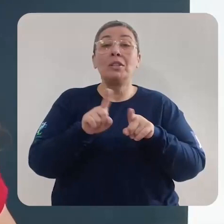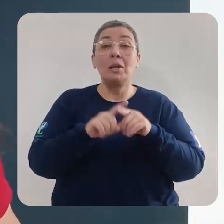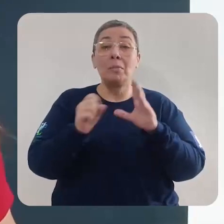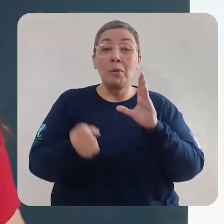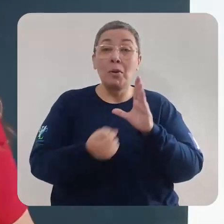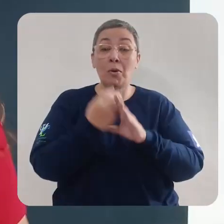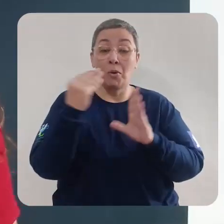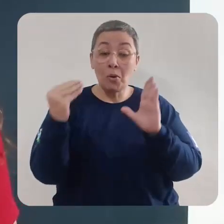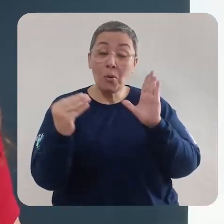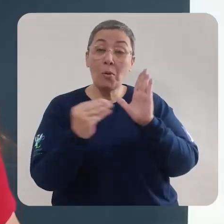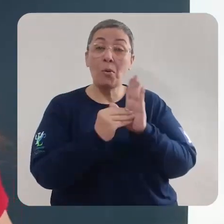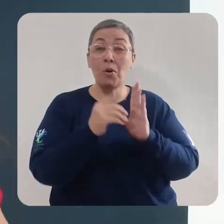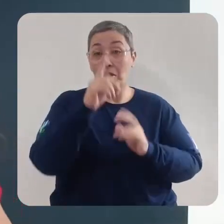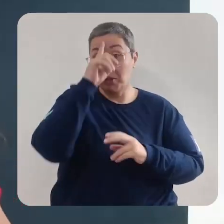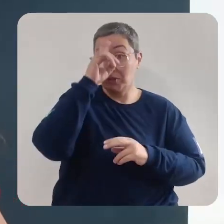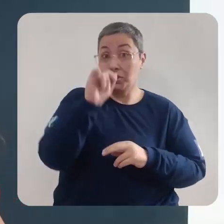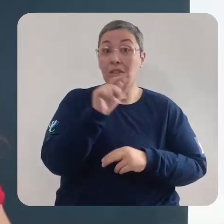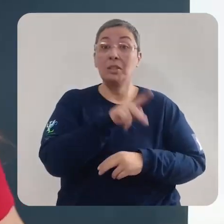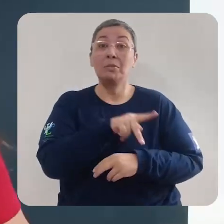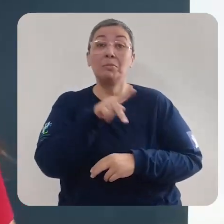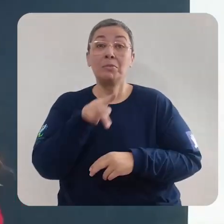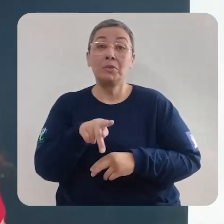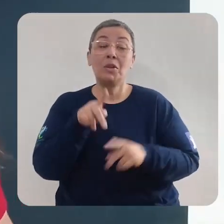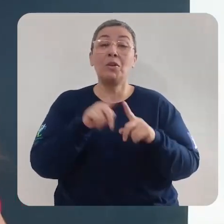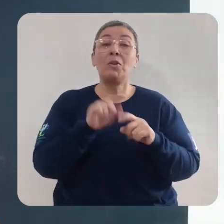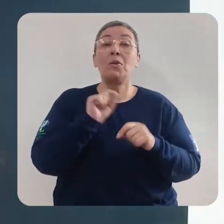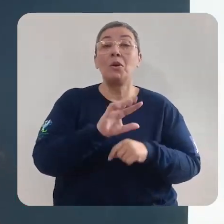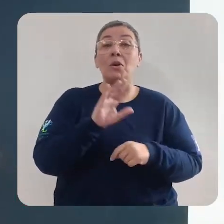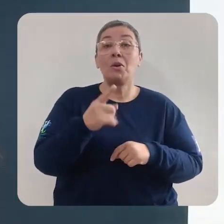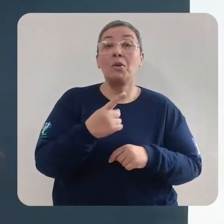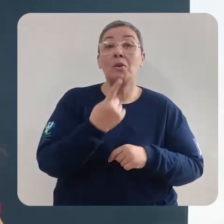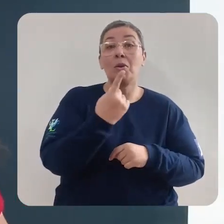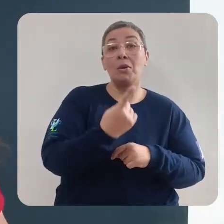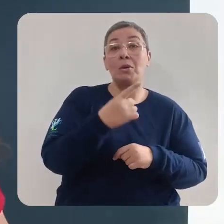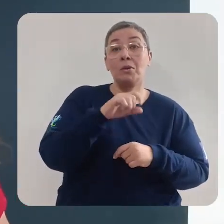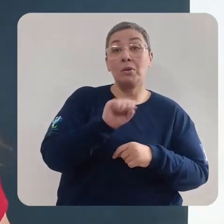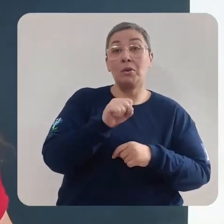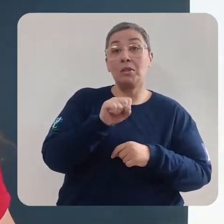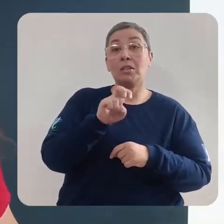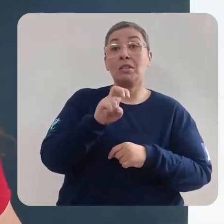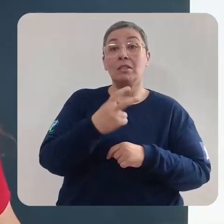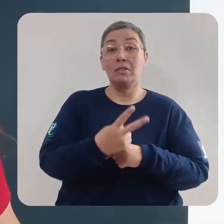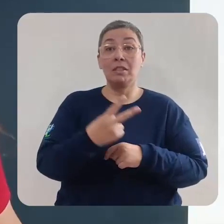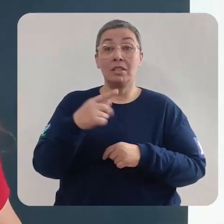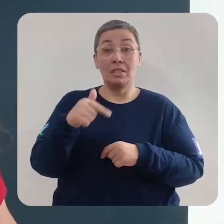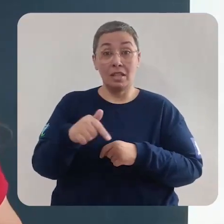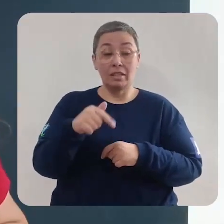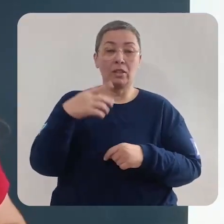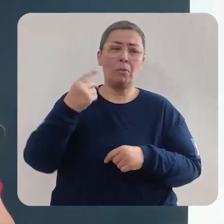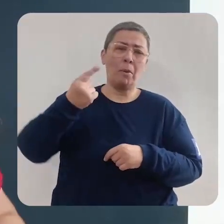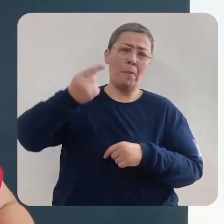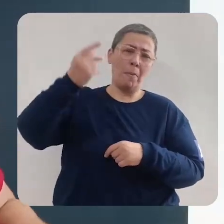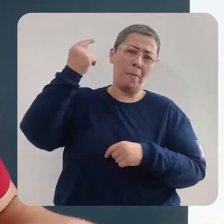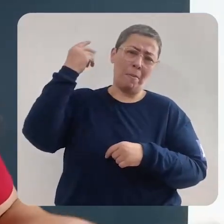essa história, foi o que também instituiu o Dia do Professor, Isso aconteceu no ano de